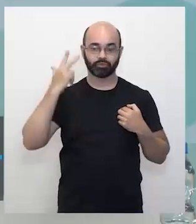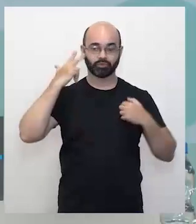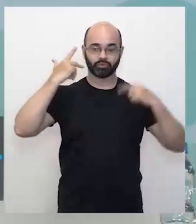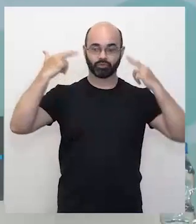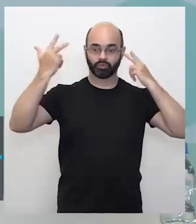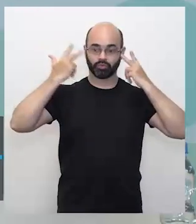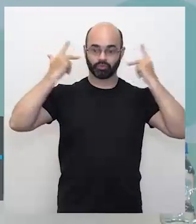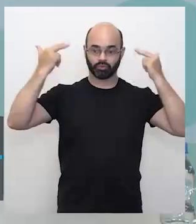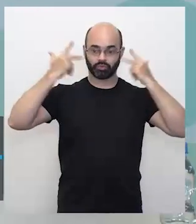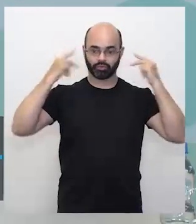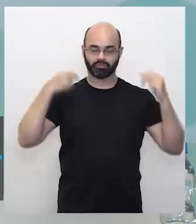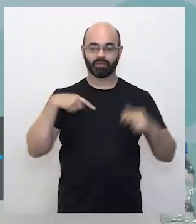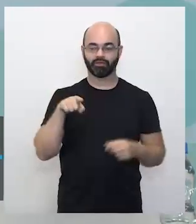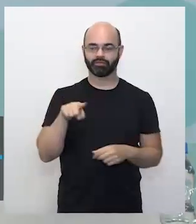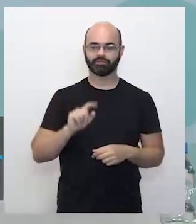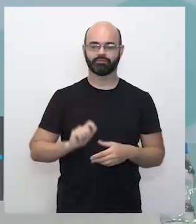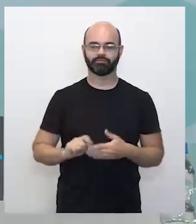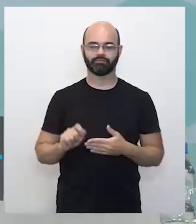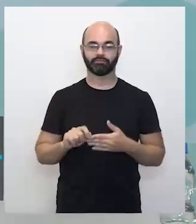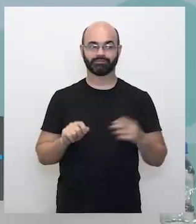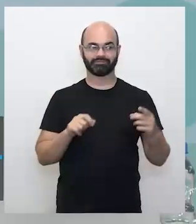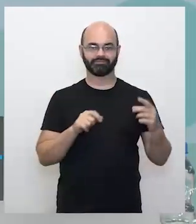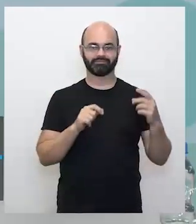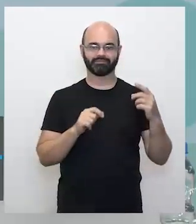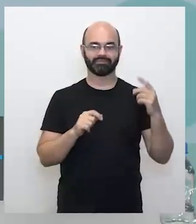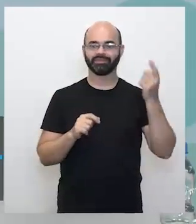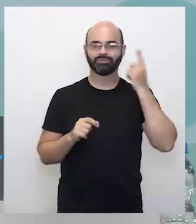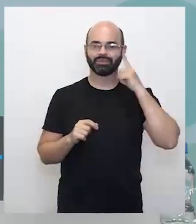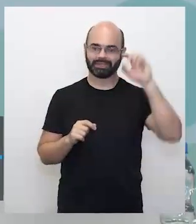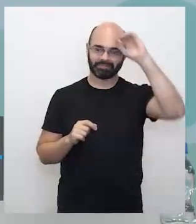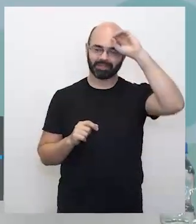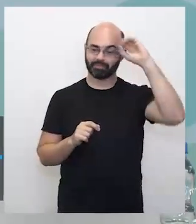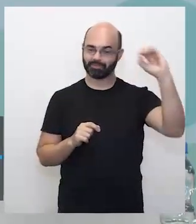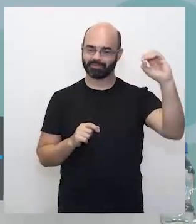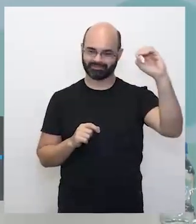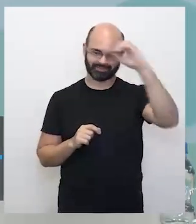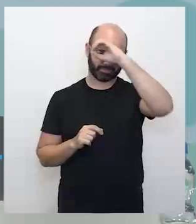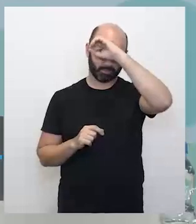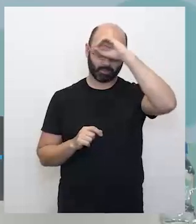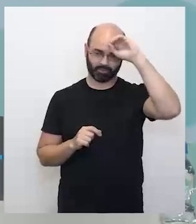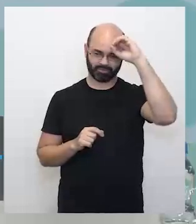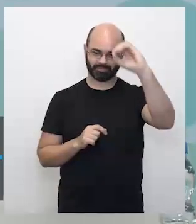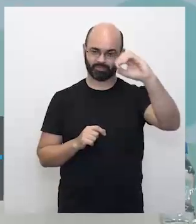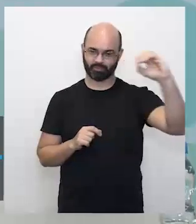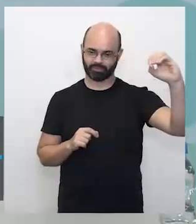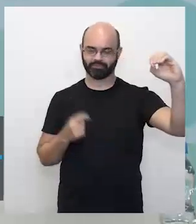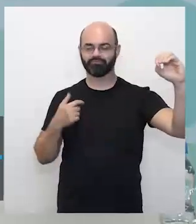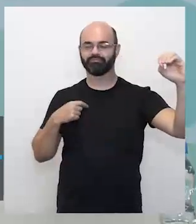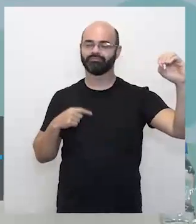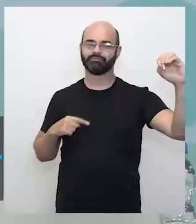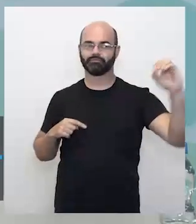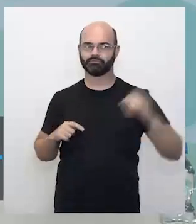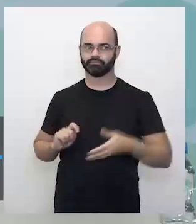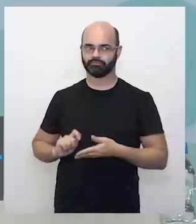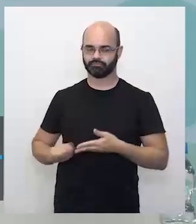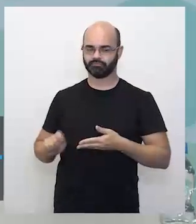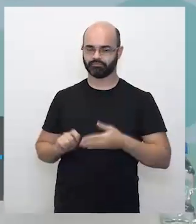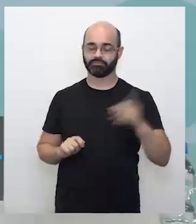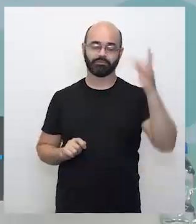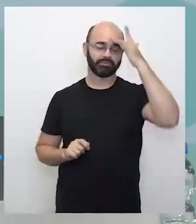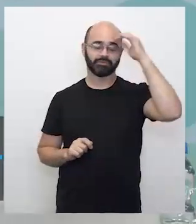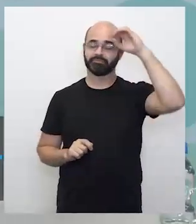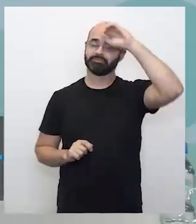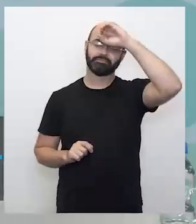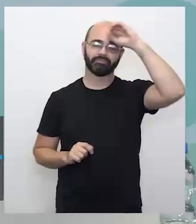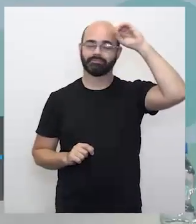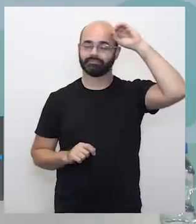agindo naturalmente, sem a ideia de que tem alguém vigiando elas, você começa a observar, né, quais são os hábitos daquelas